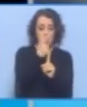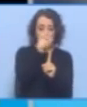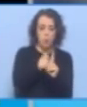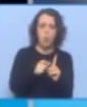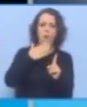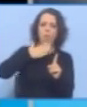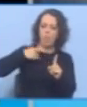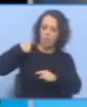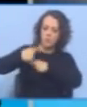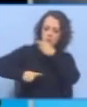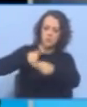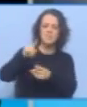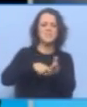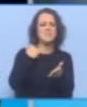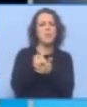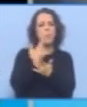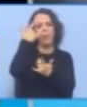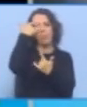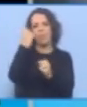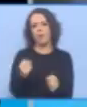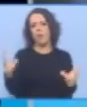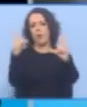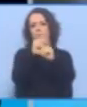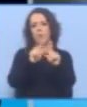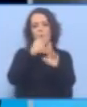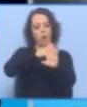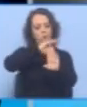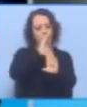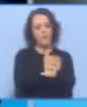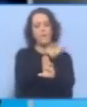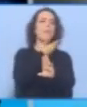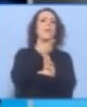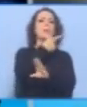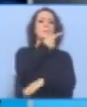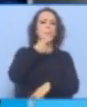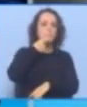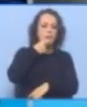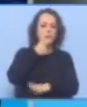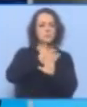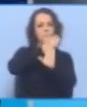geração traz sempre algo de novo, encerra em si uma promessa de novas